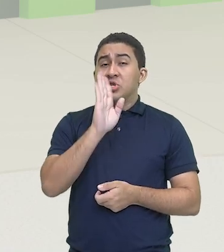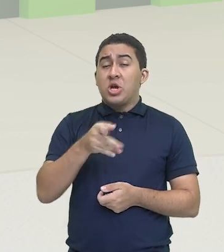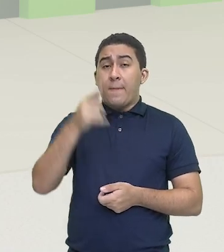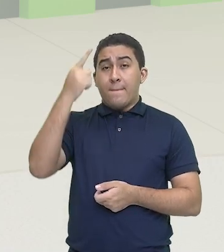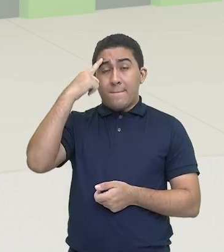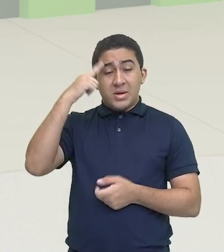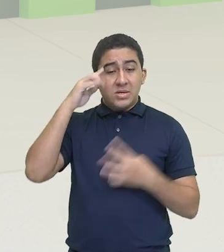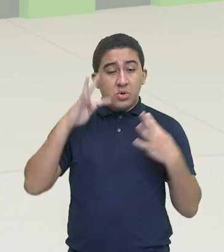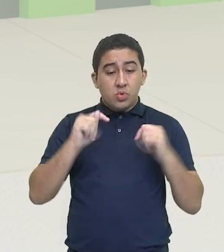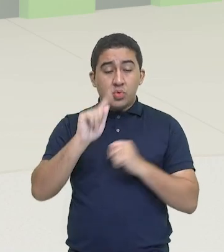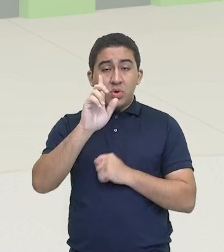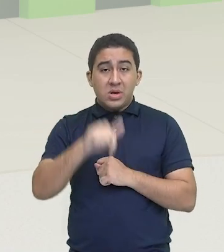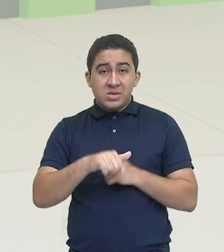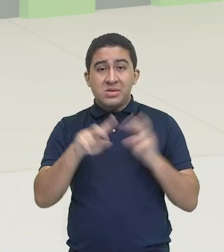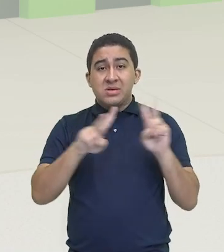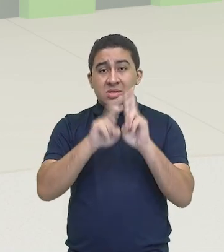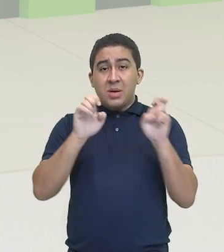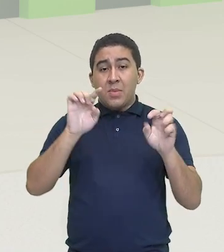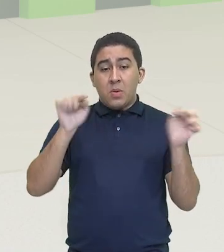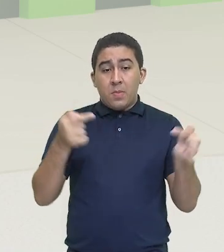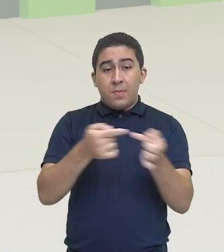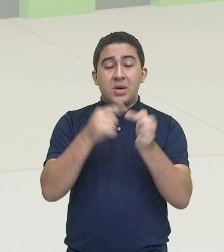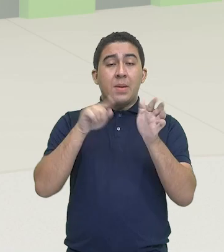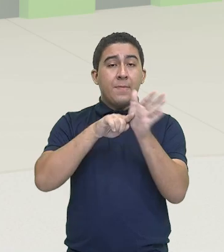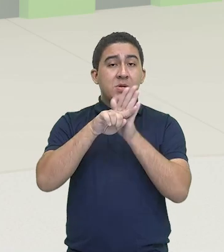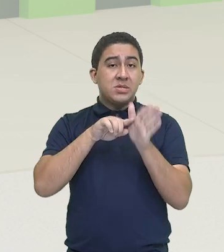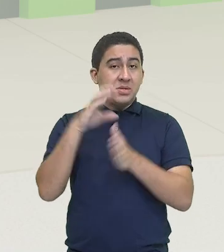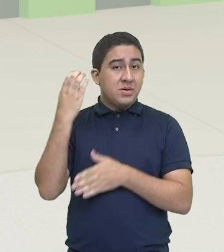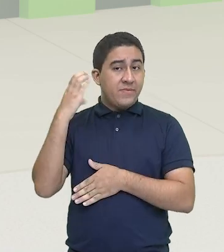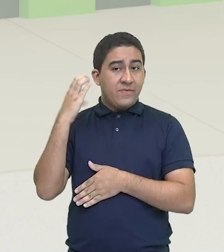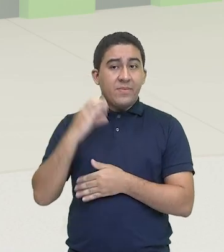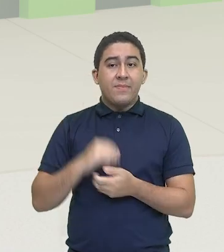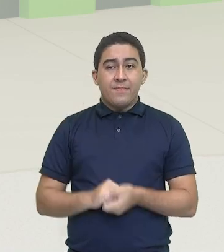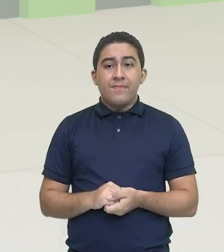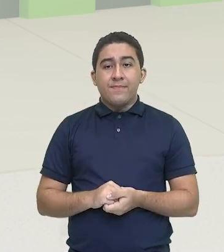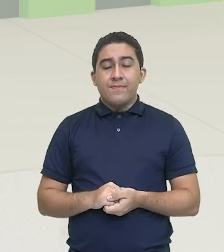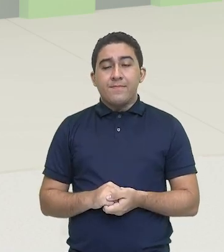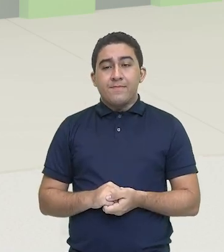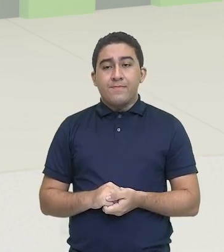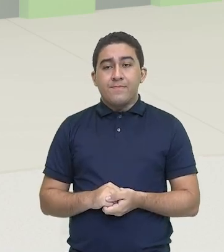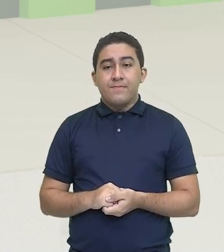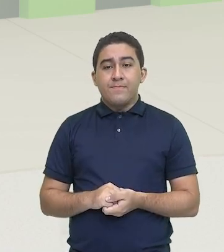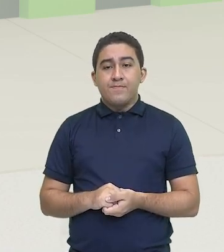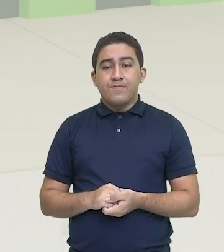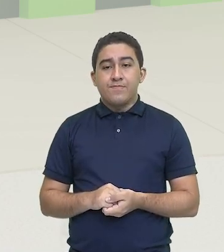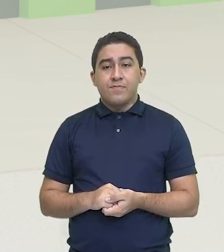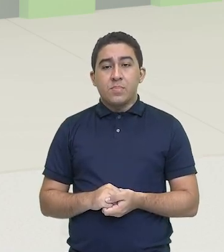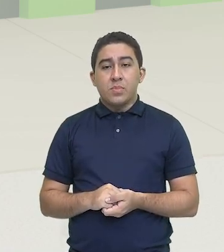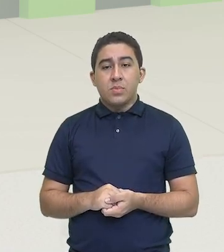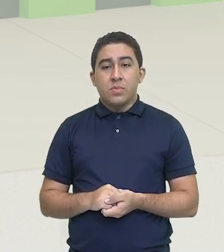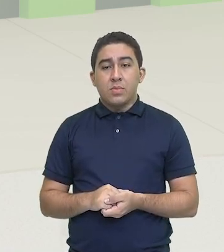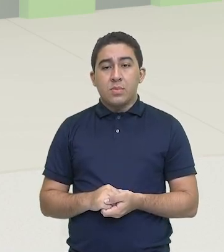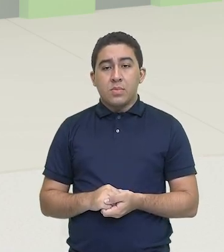imaginava tudo isso a respeito da pesquisa científica, né? Quantas